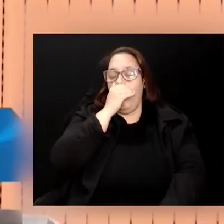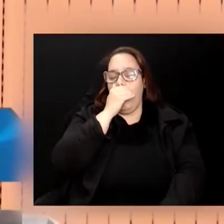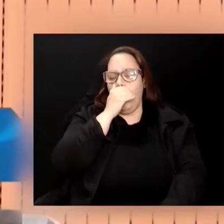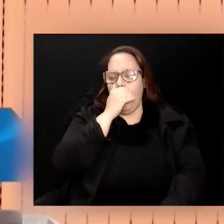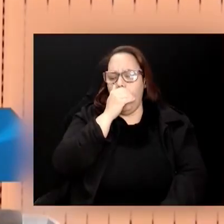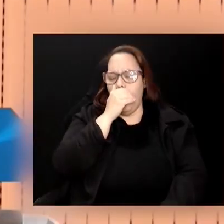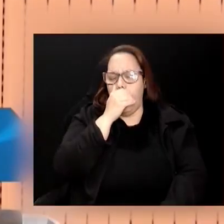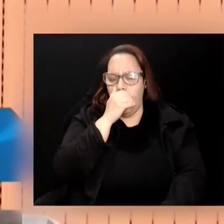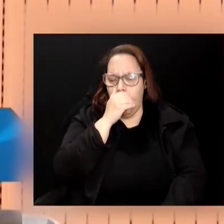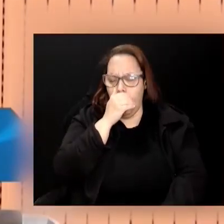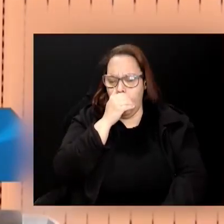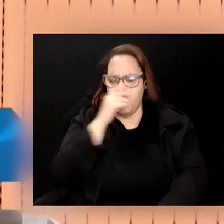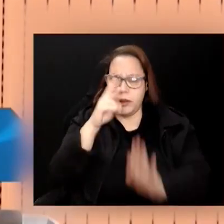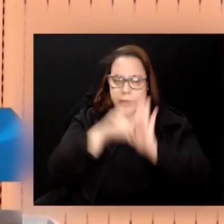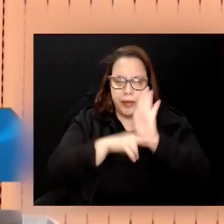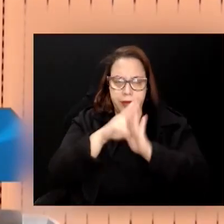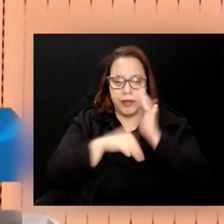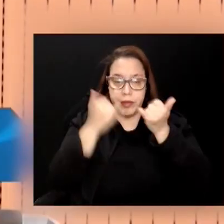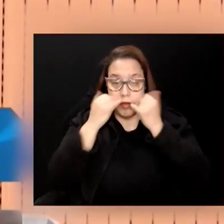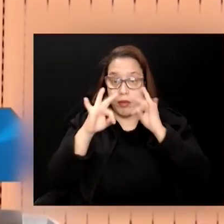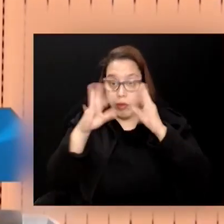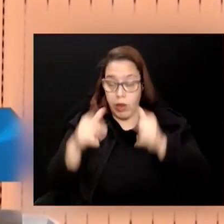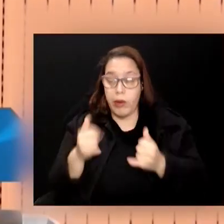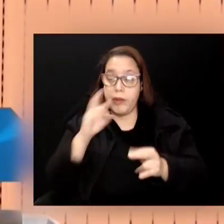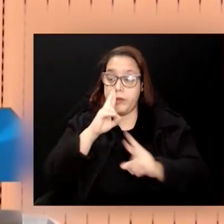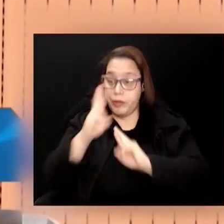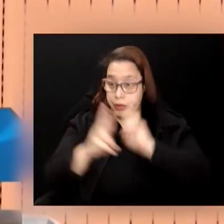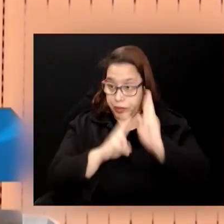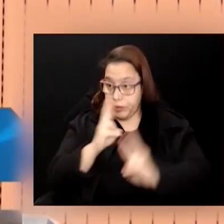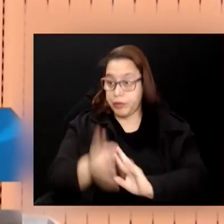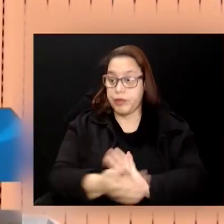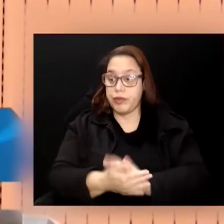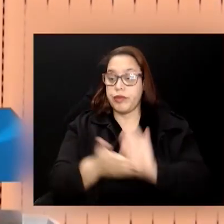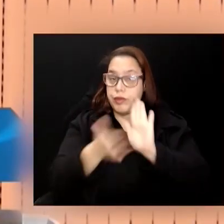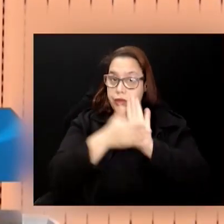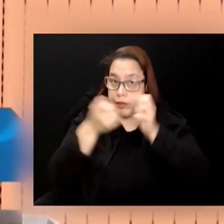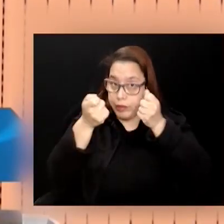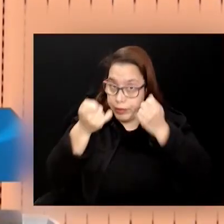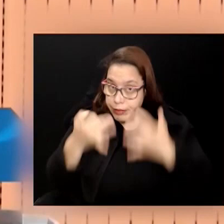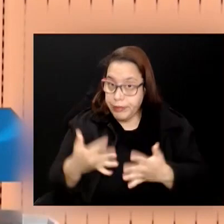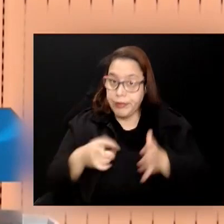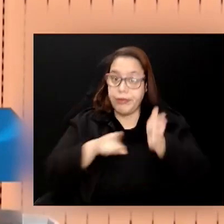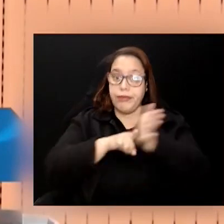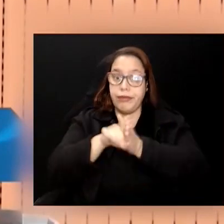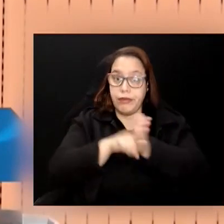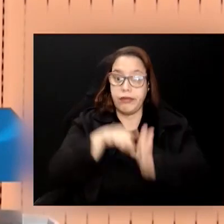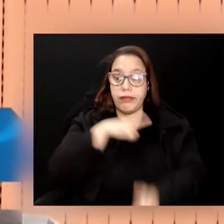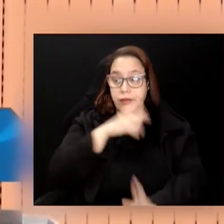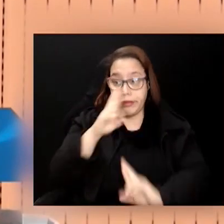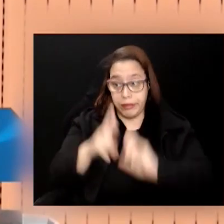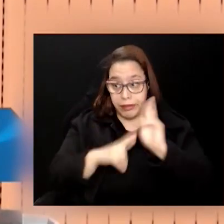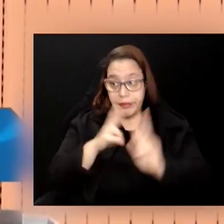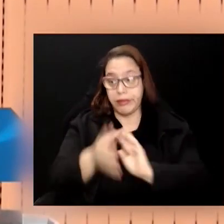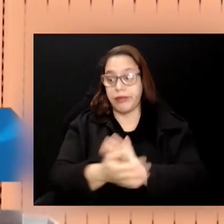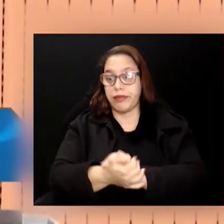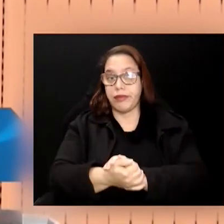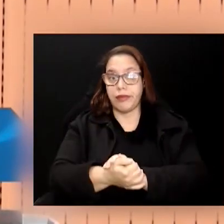tem que ter todas as respostas colocadas, todas as perguntas têm que ser respondidas. Foram